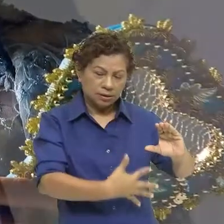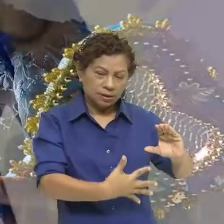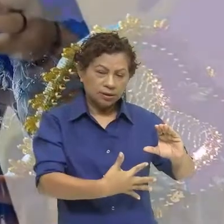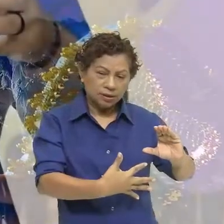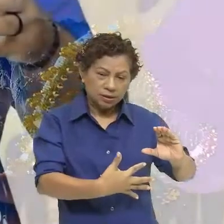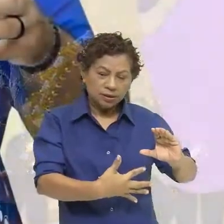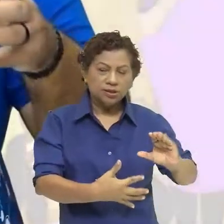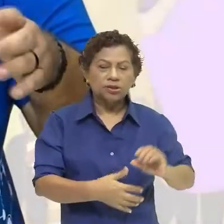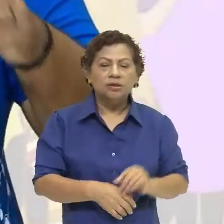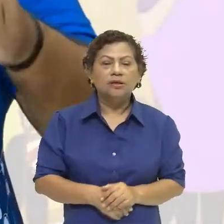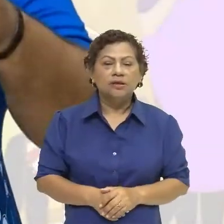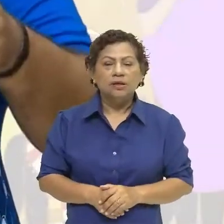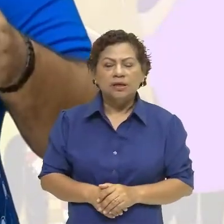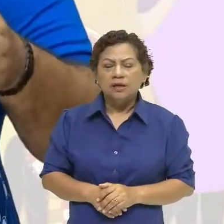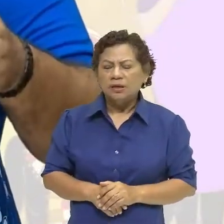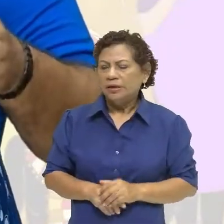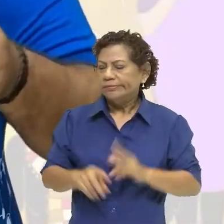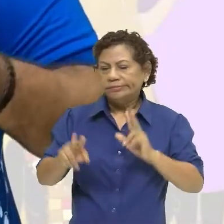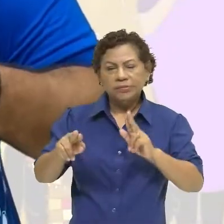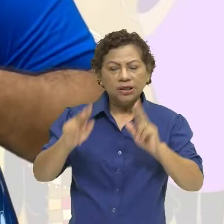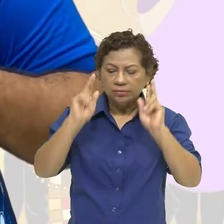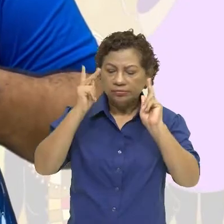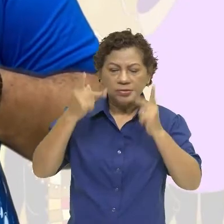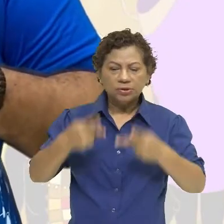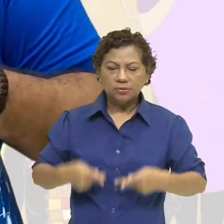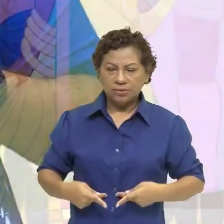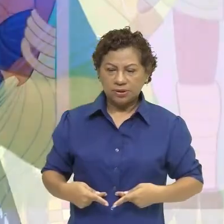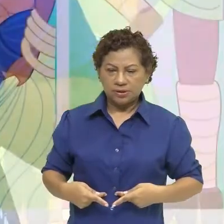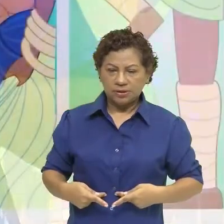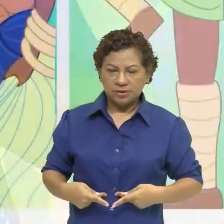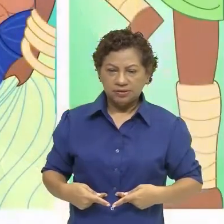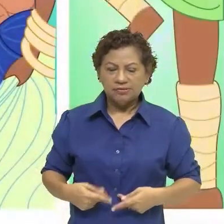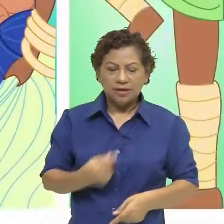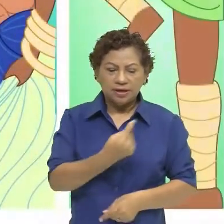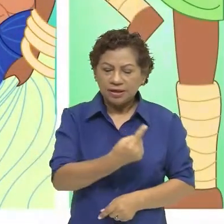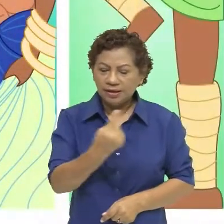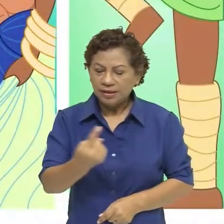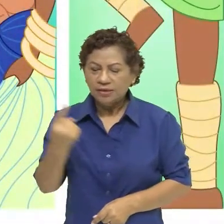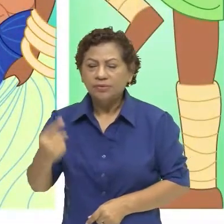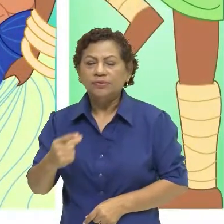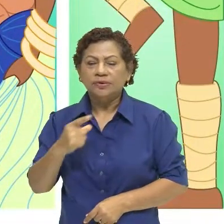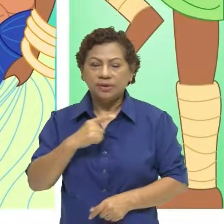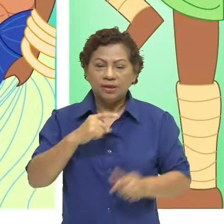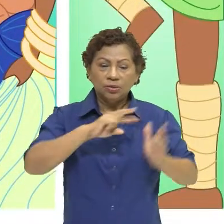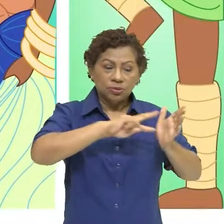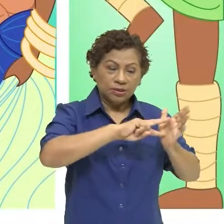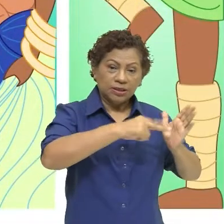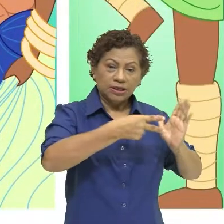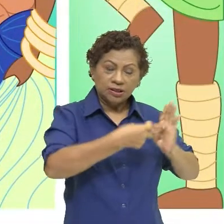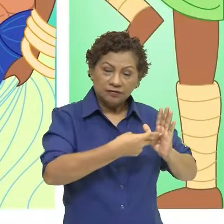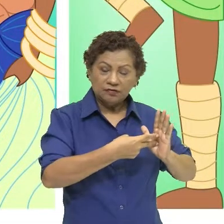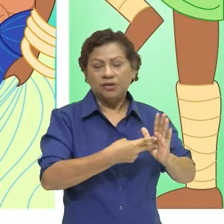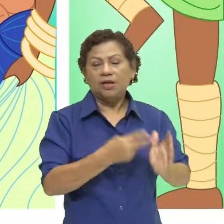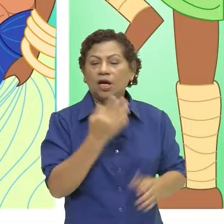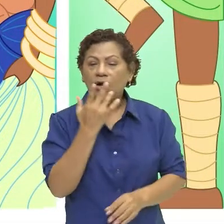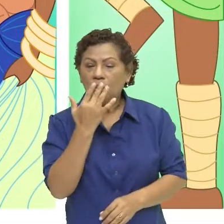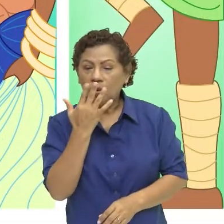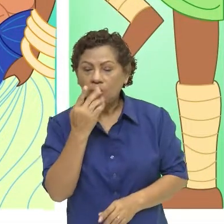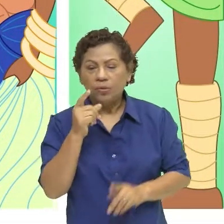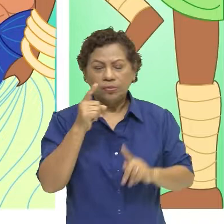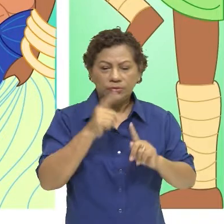dos seres humanos. E cada orixá possui um sistema simbólico particular composto de cores,